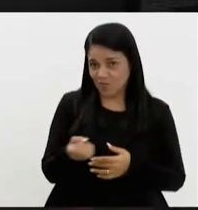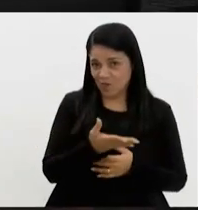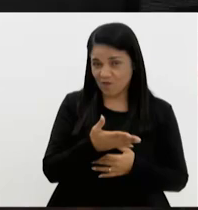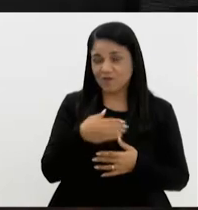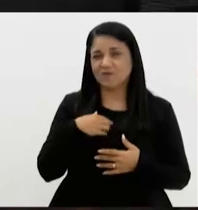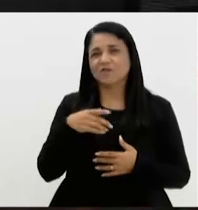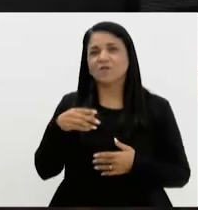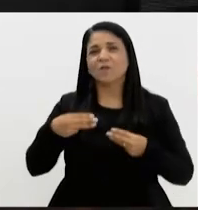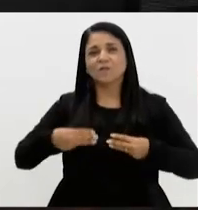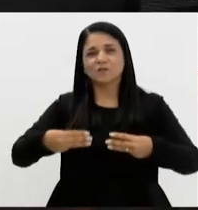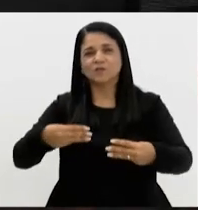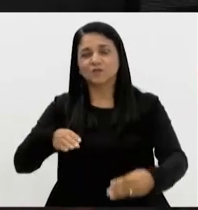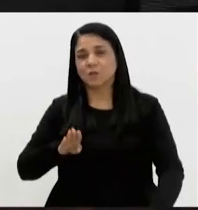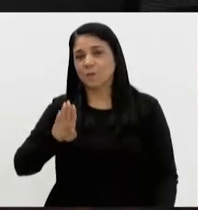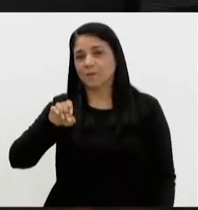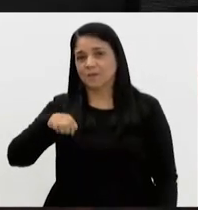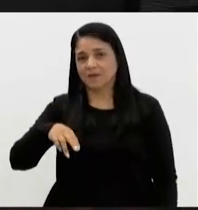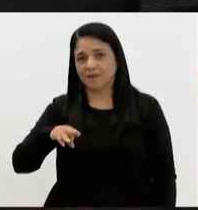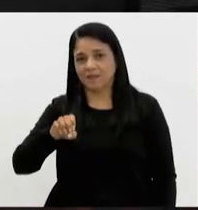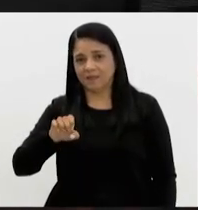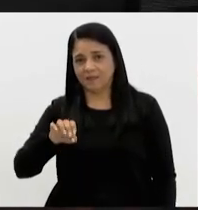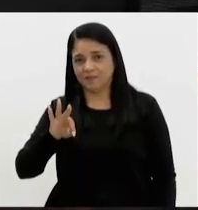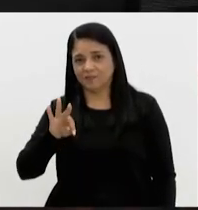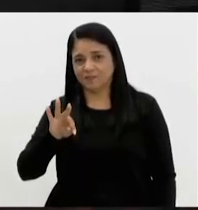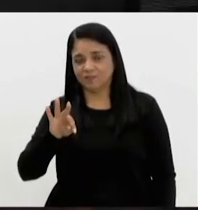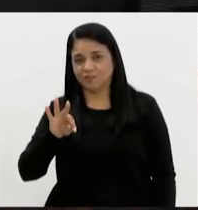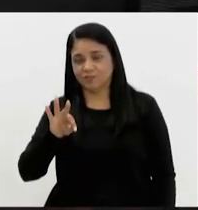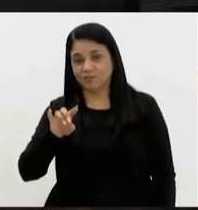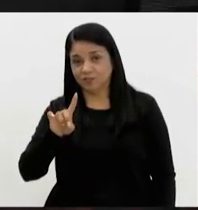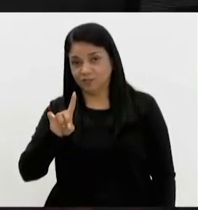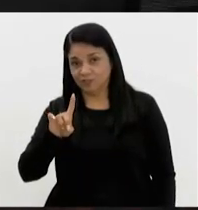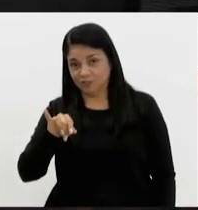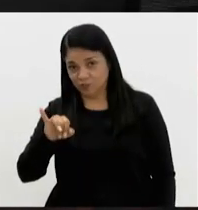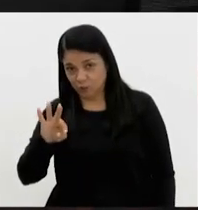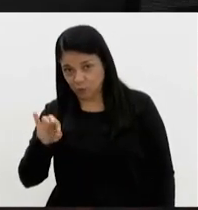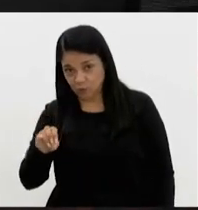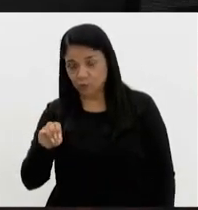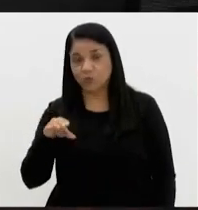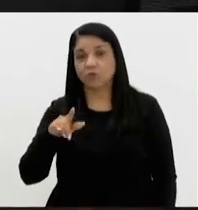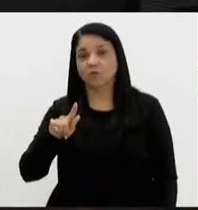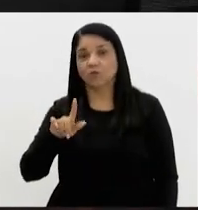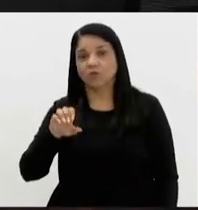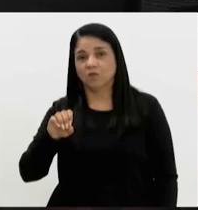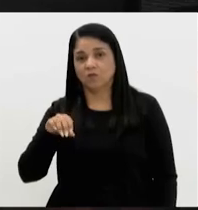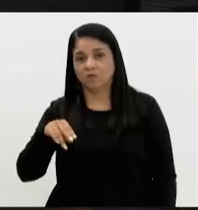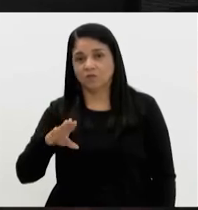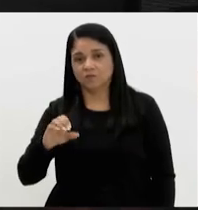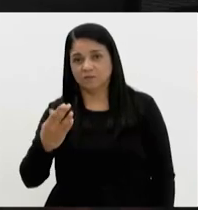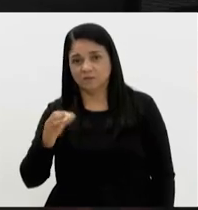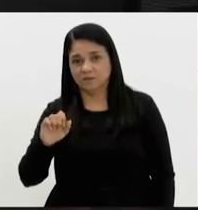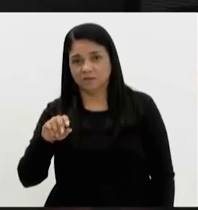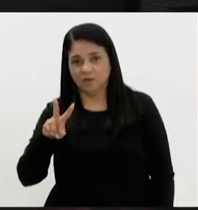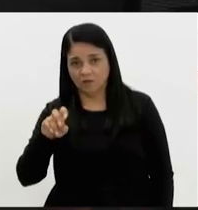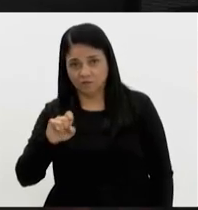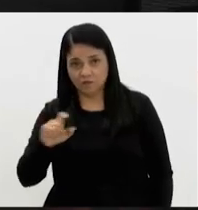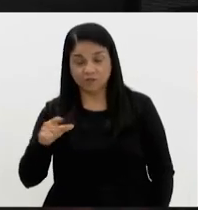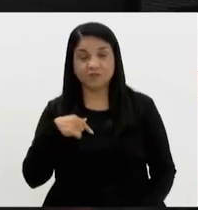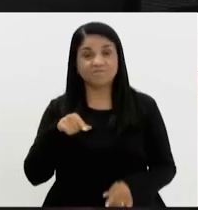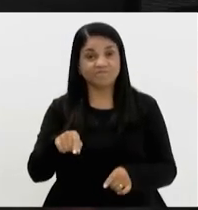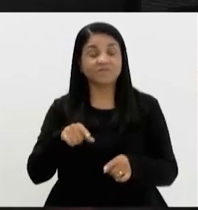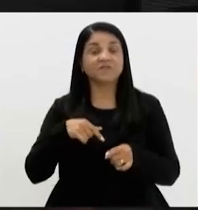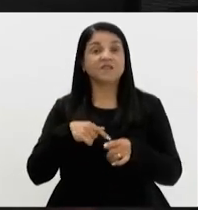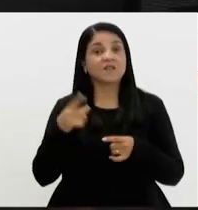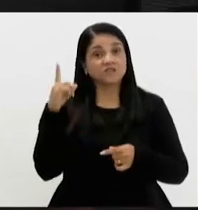Benedito Gonçalves que venceu ele eh a questão é tão complexa que ele foi dado com